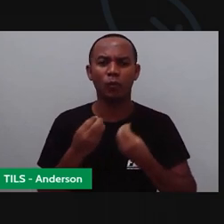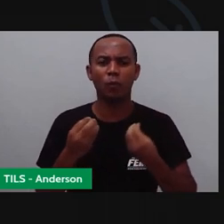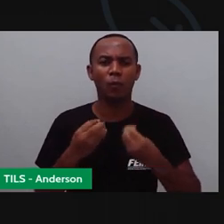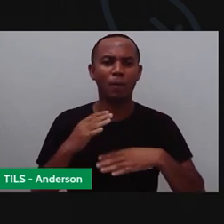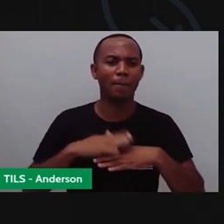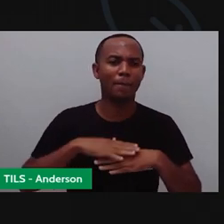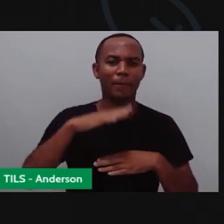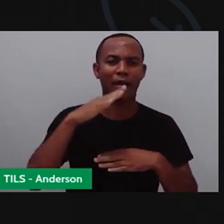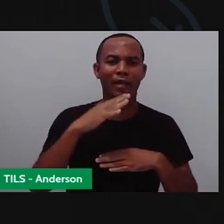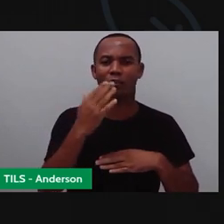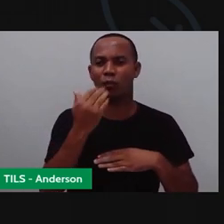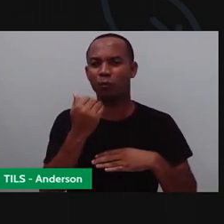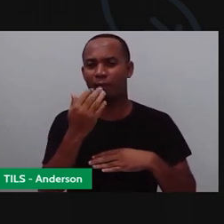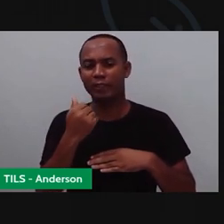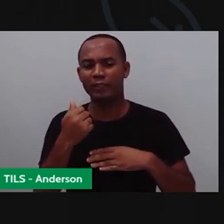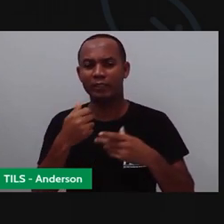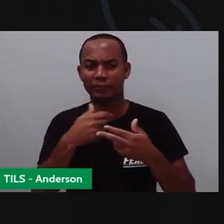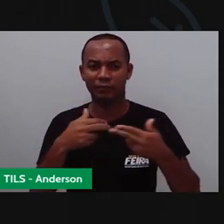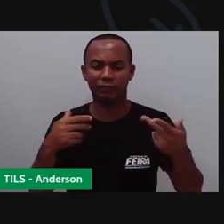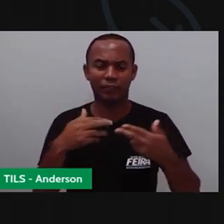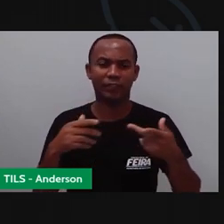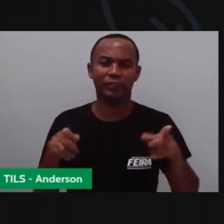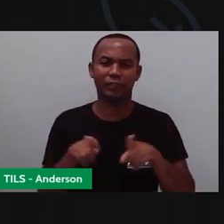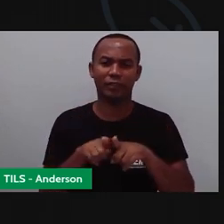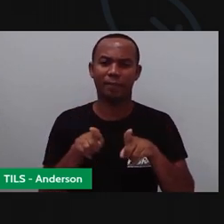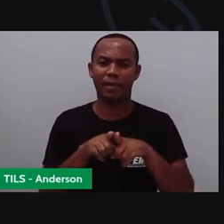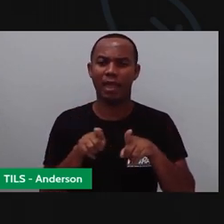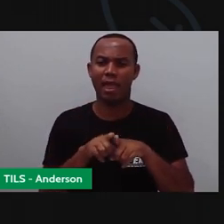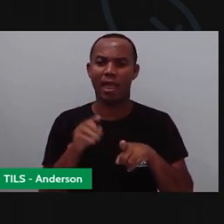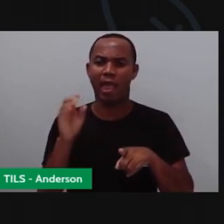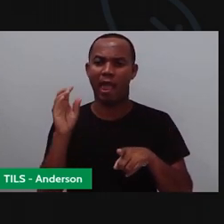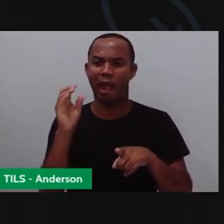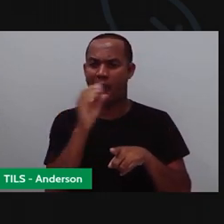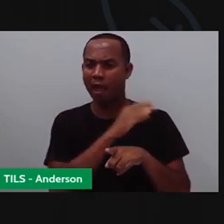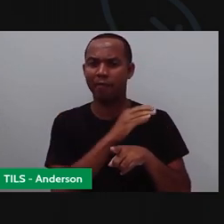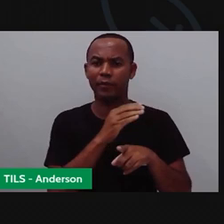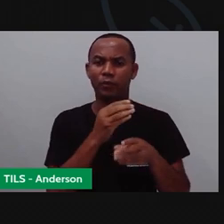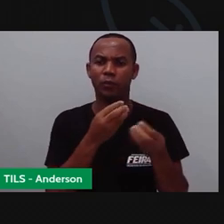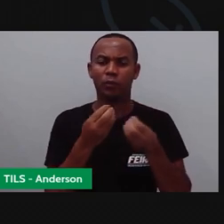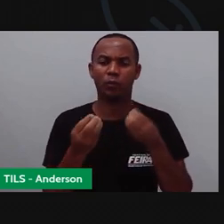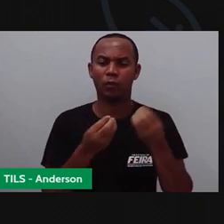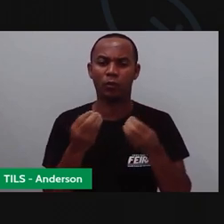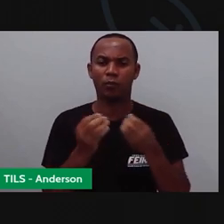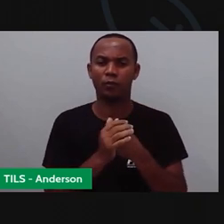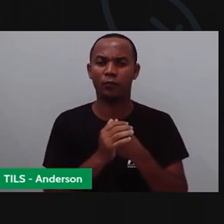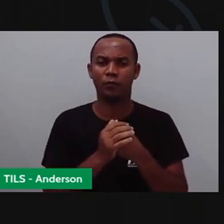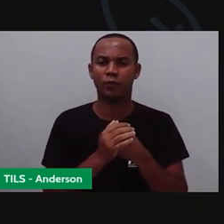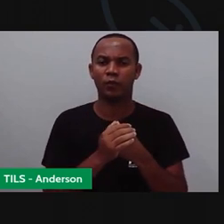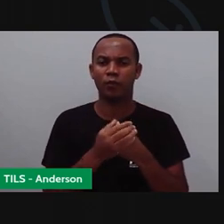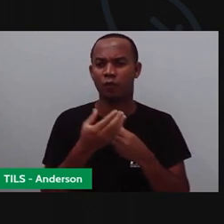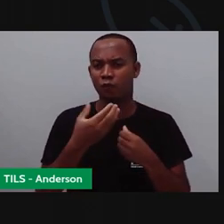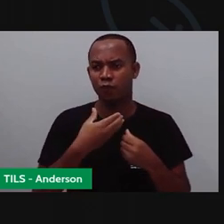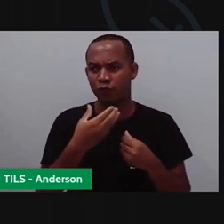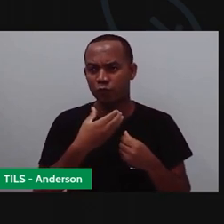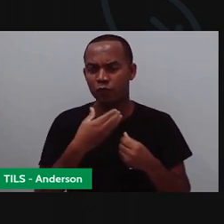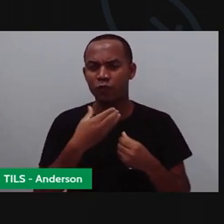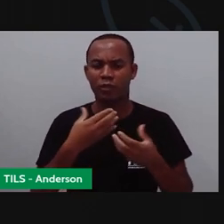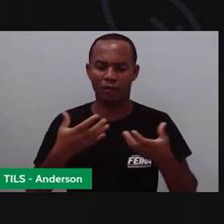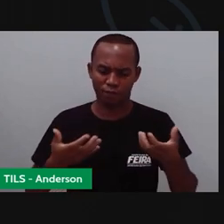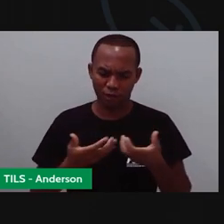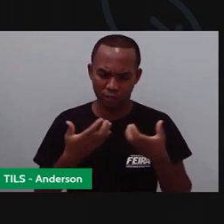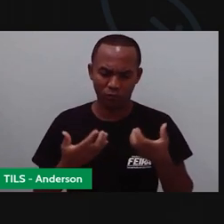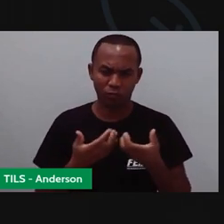mais no entanto ela se desgastam bem mais rápido aí nos no organismo de vocês e verduras né